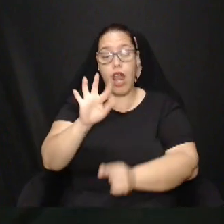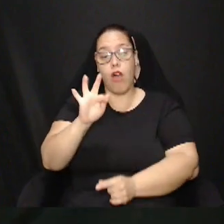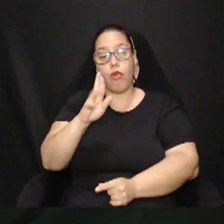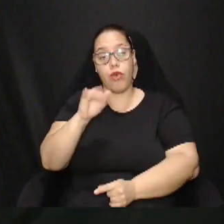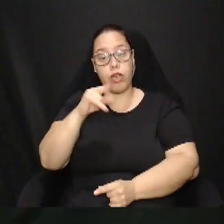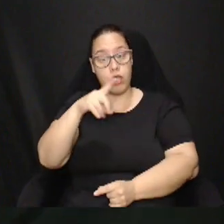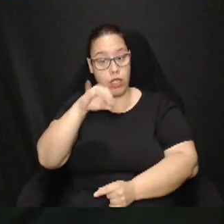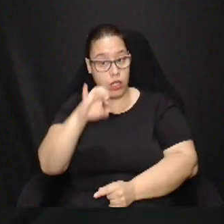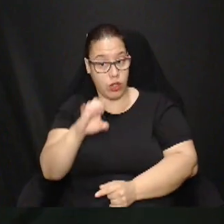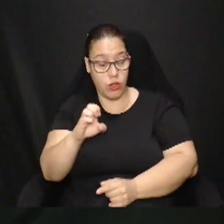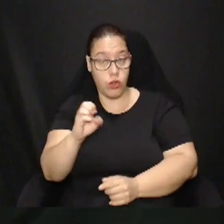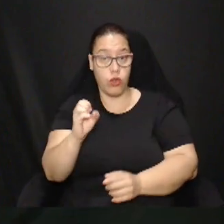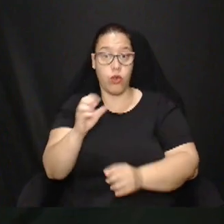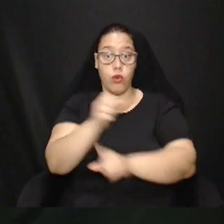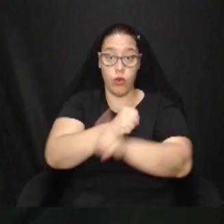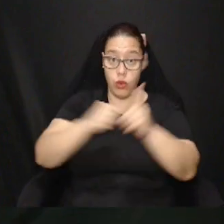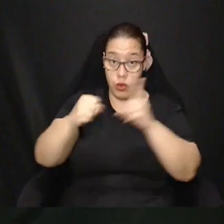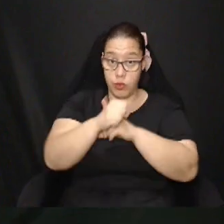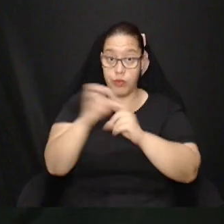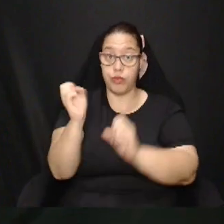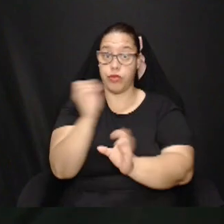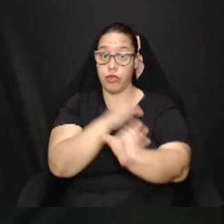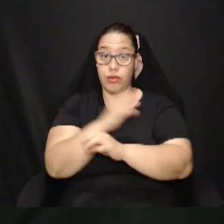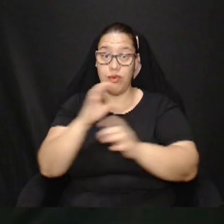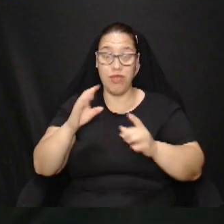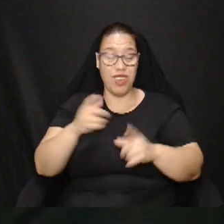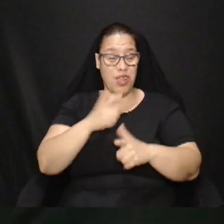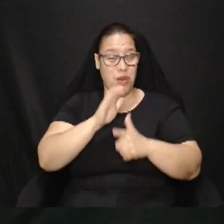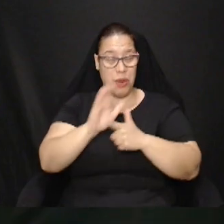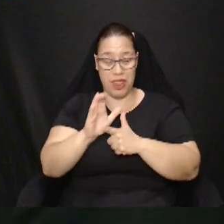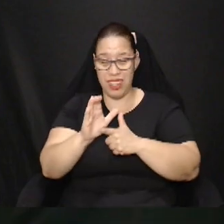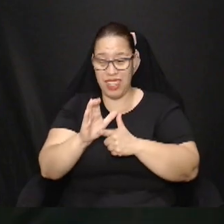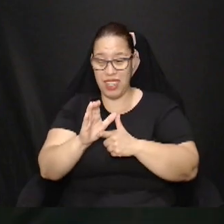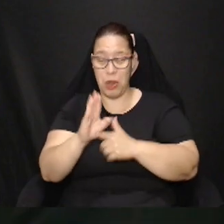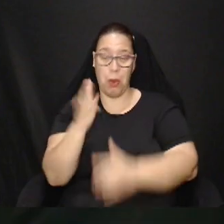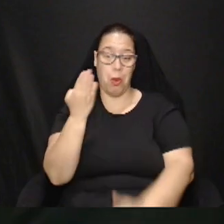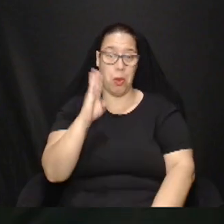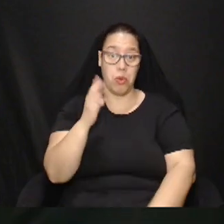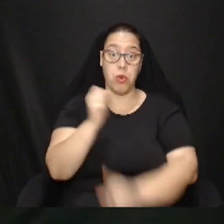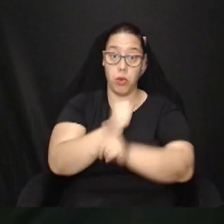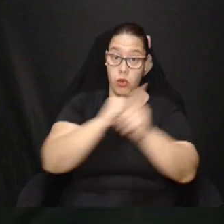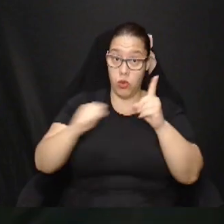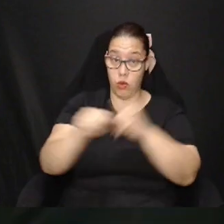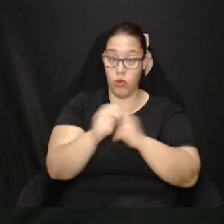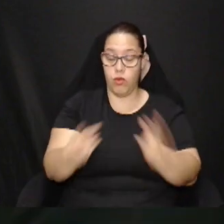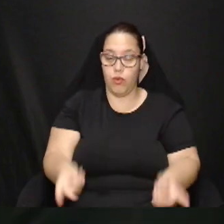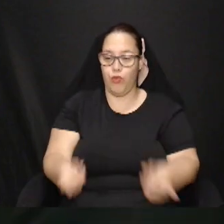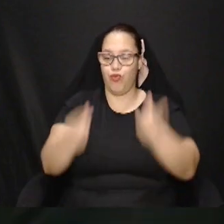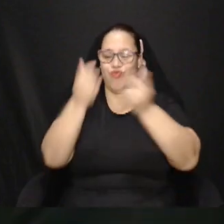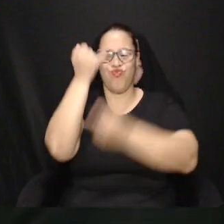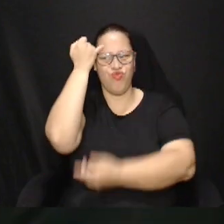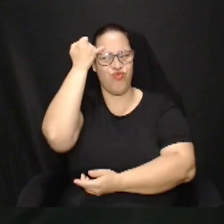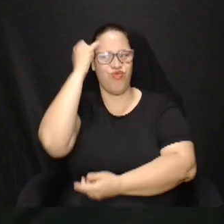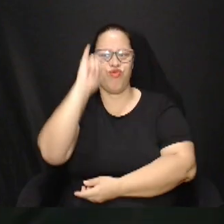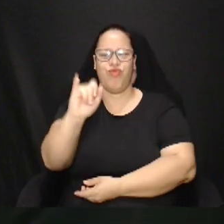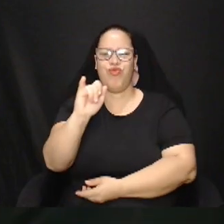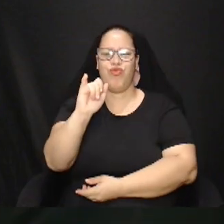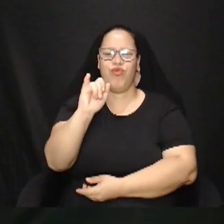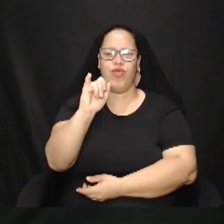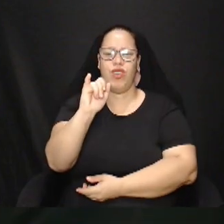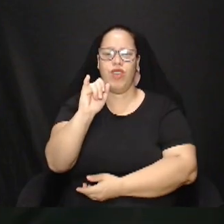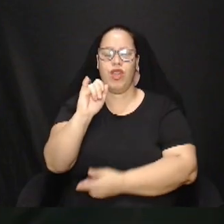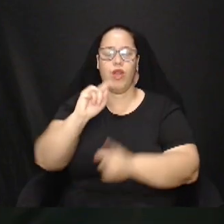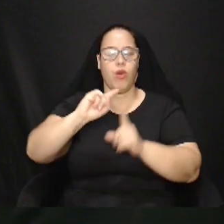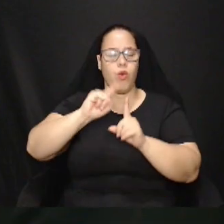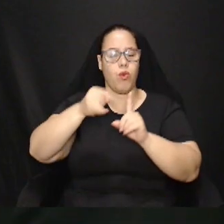uma crise mundial de fertilidade causada por fatores biológicos e socioeconômicos. Para se ter uma ideia, a taxa de fecundidade necessária para